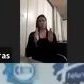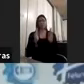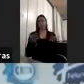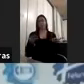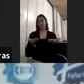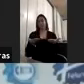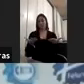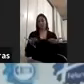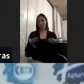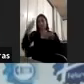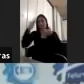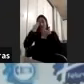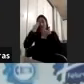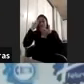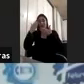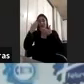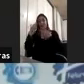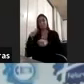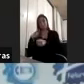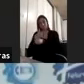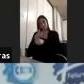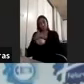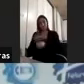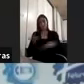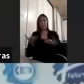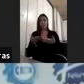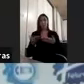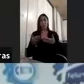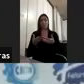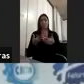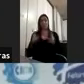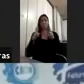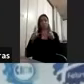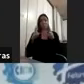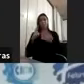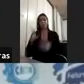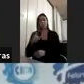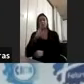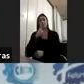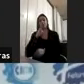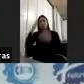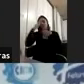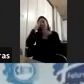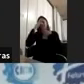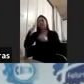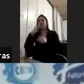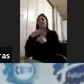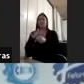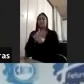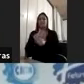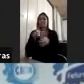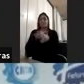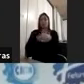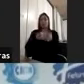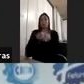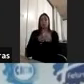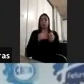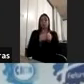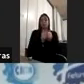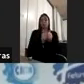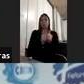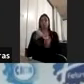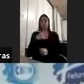vamos acompanhando, né, esse processo aqui, e agradecemos muito a tua participação e a sua luta junto com